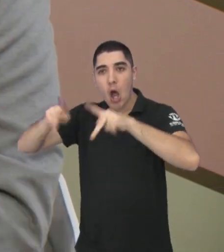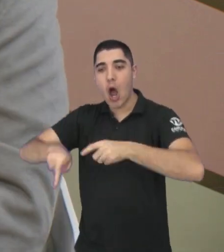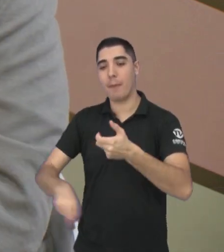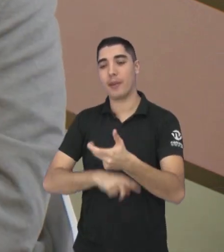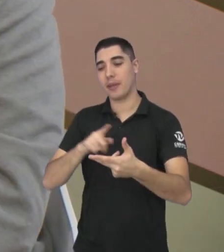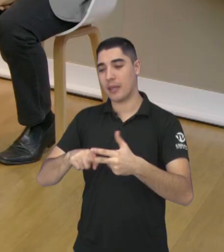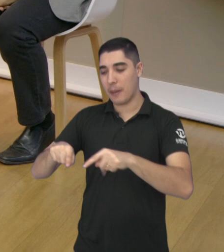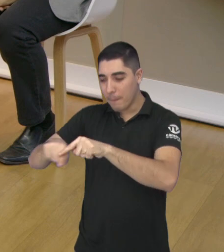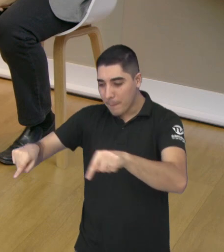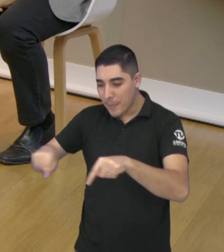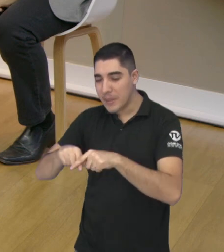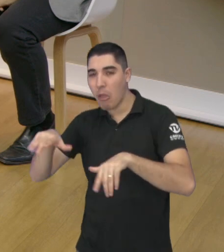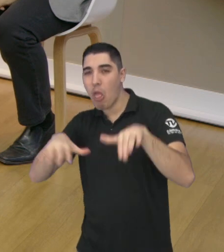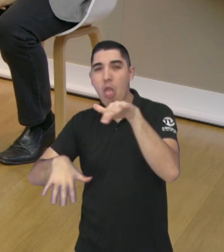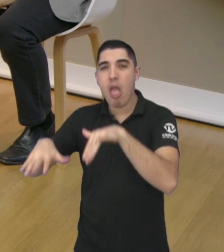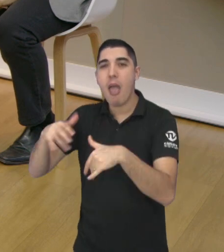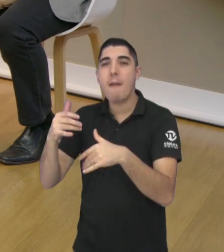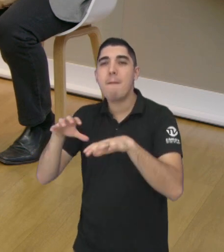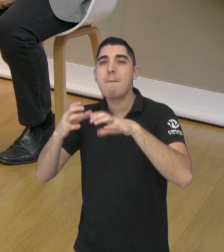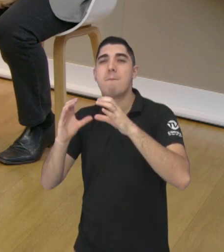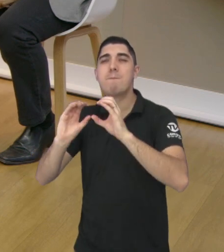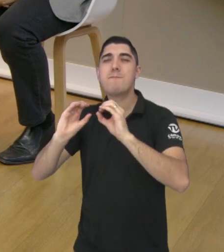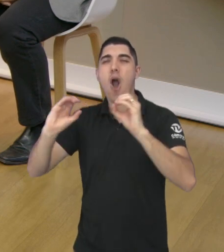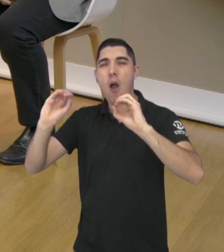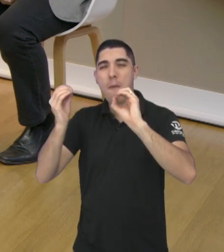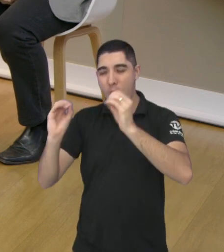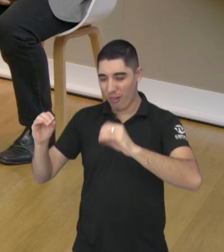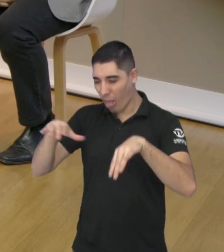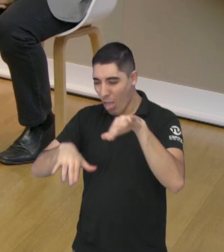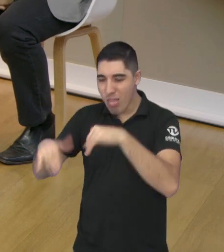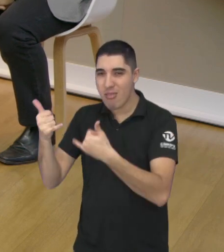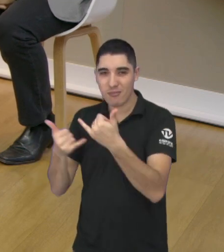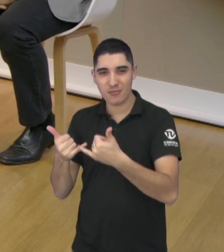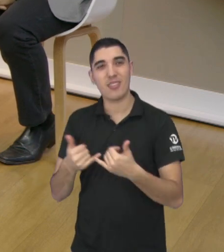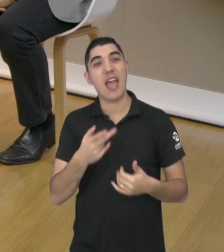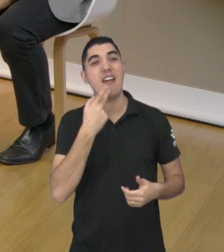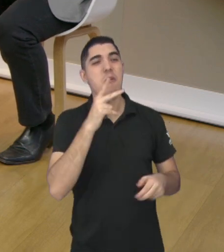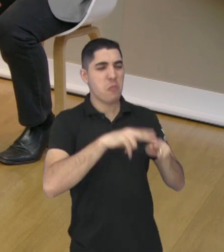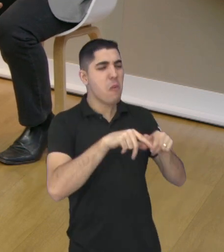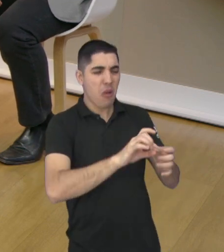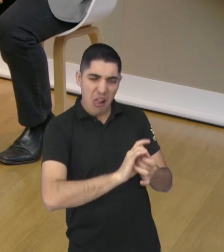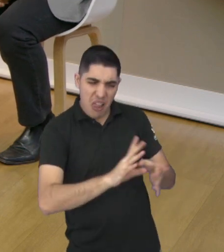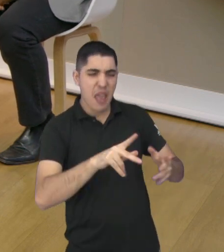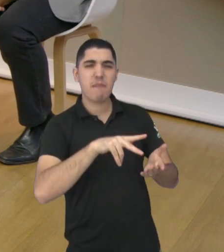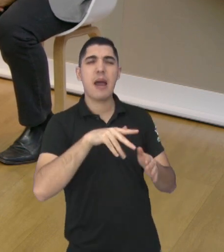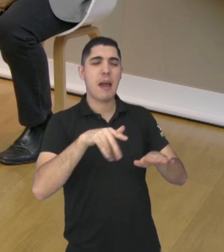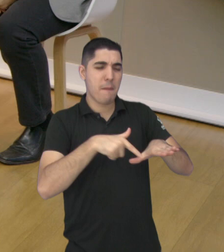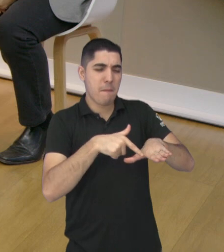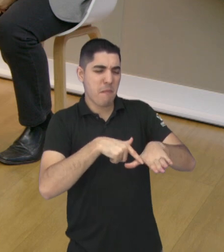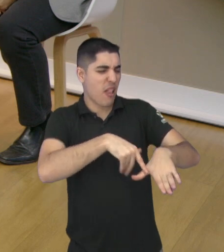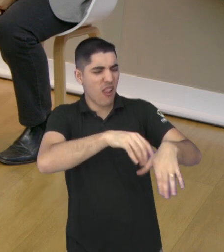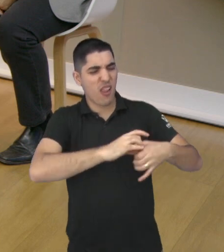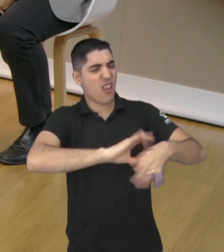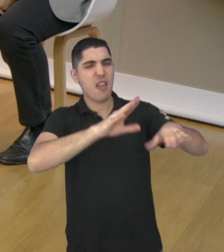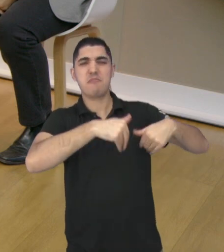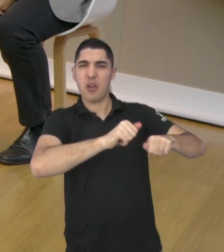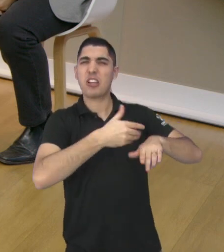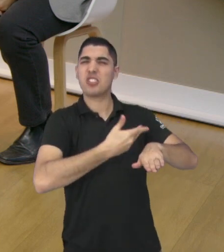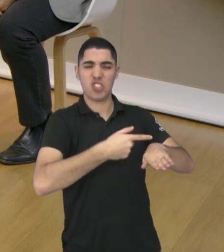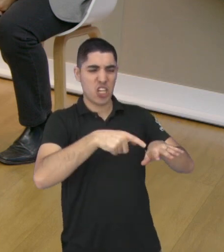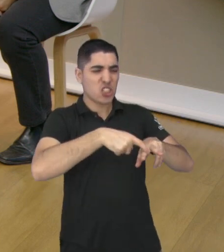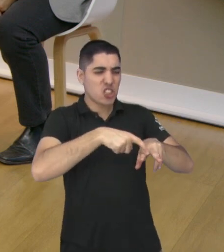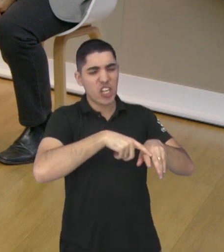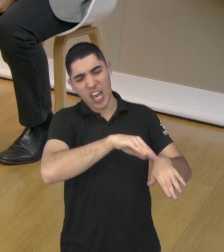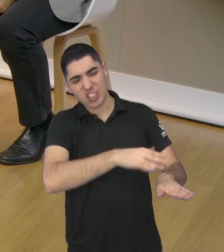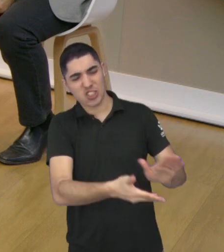bolinha. Aquela conversa assim, deixa brincar com o pé no chão para criar imunidade, tá valendo? Tá valendo e é fundamental. Ótimo, então deixa brincar.